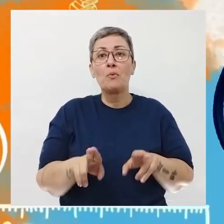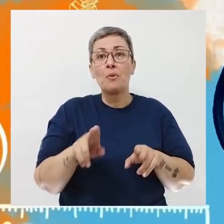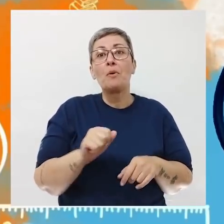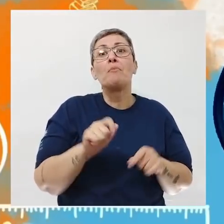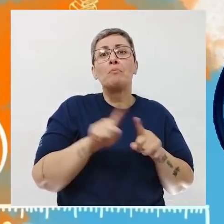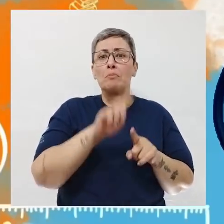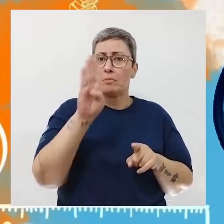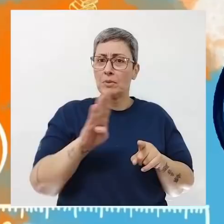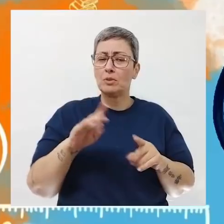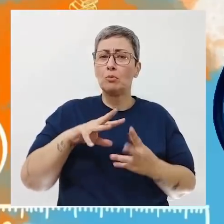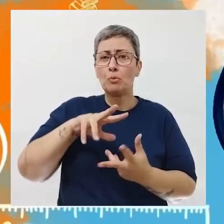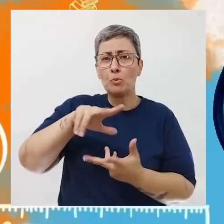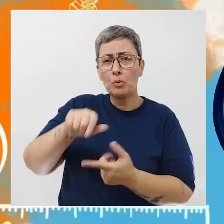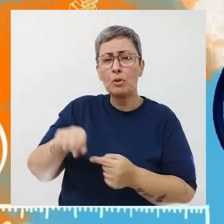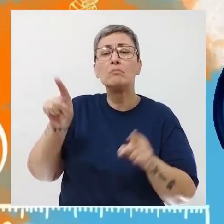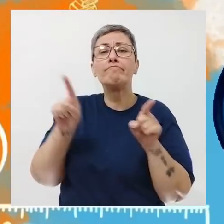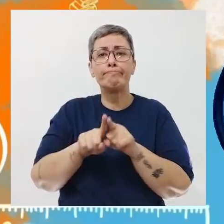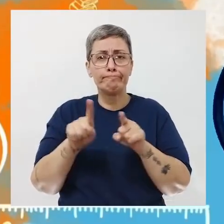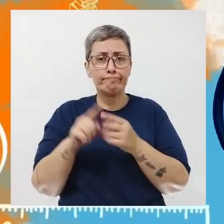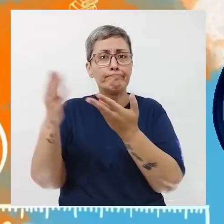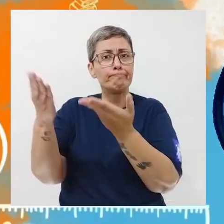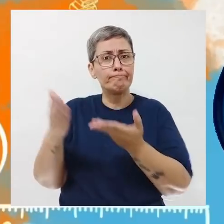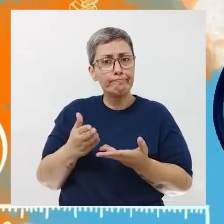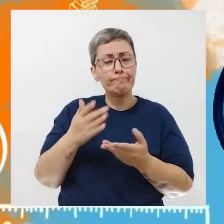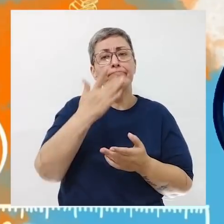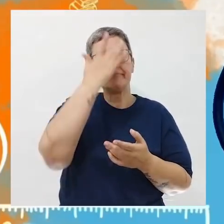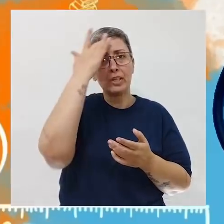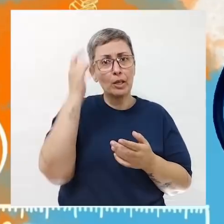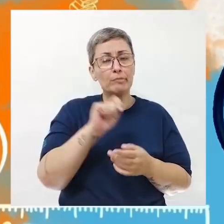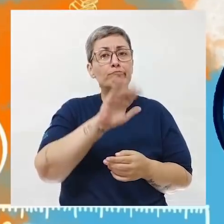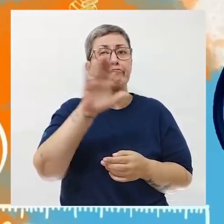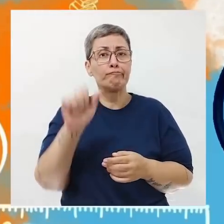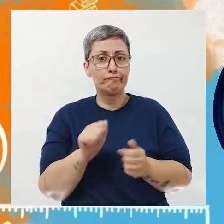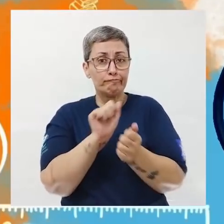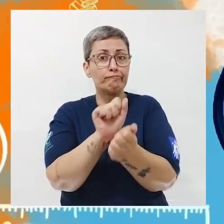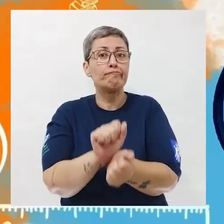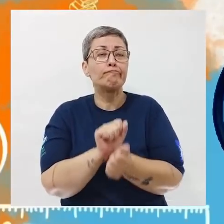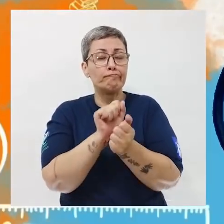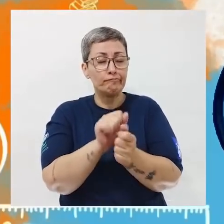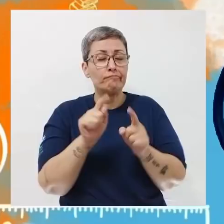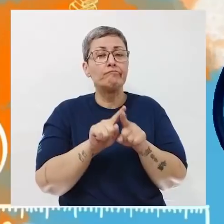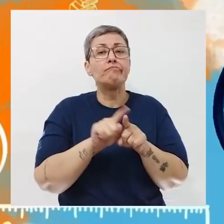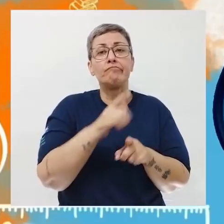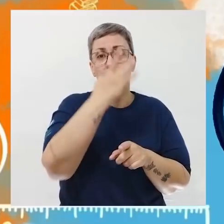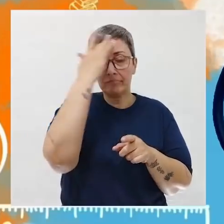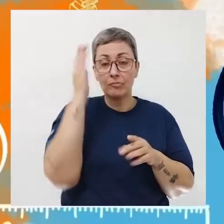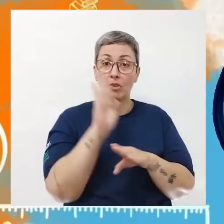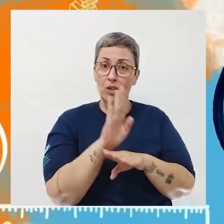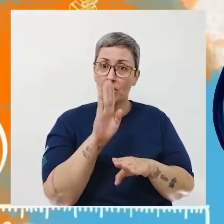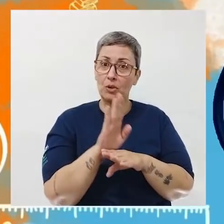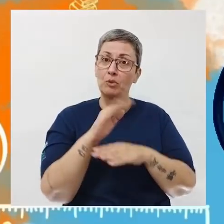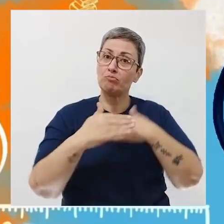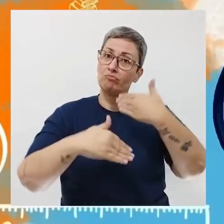Brasil e em muitos outros lugares no mundo, a Bolívia também recebeu pessoas africanas que foram escravizadas. Essas pessoas também